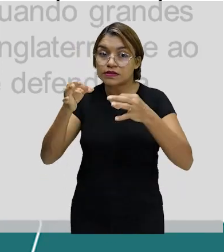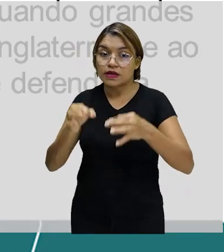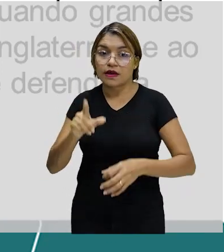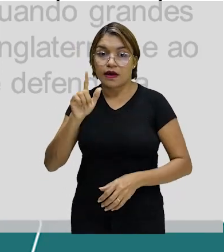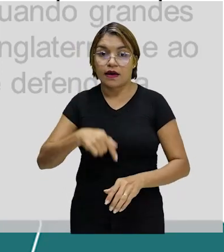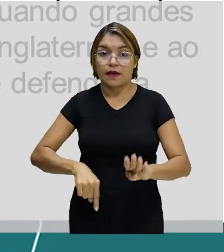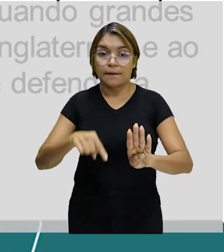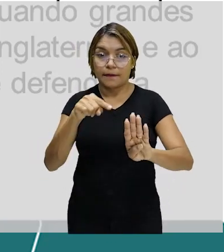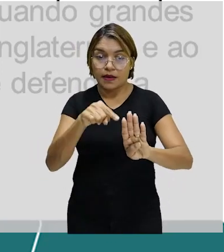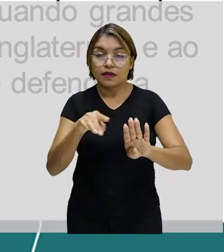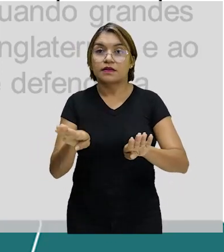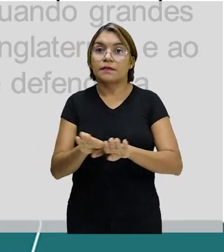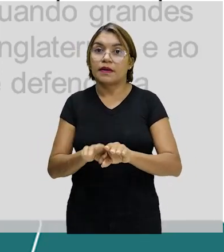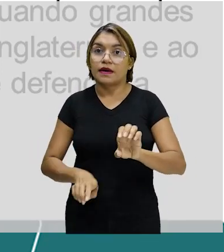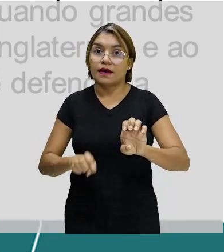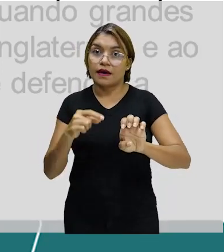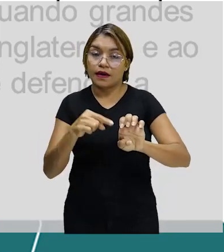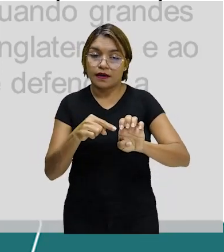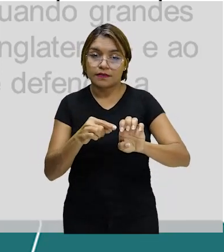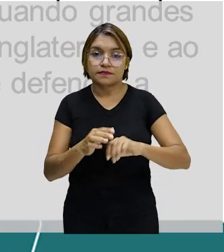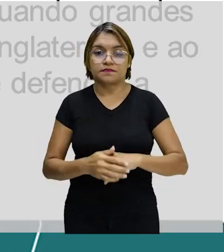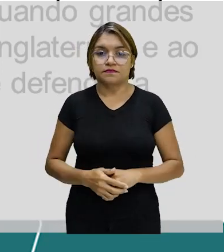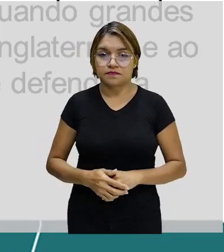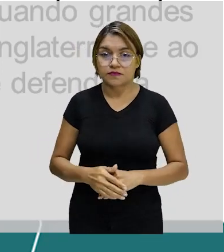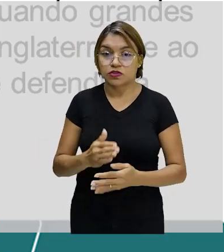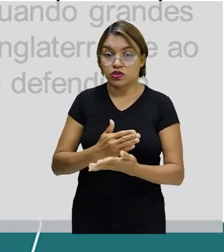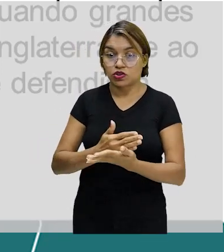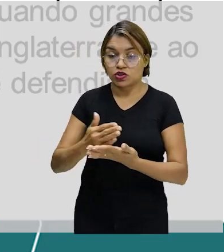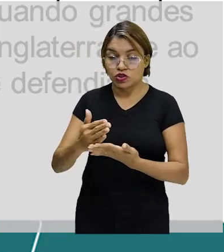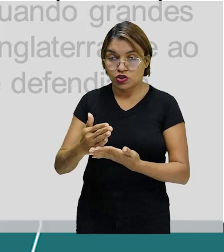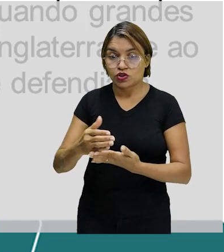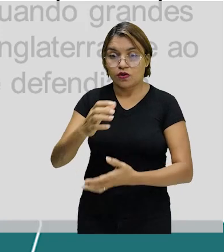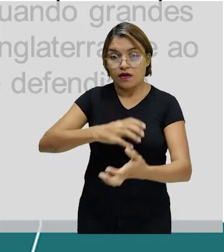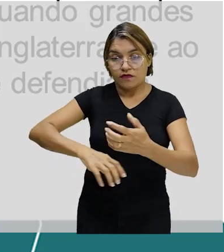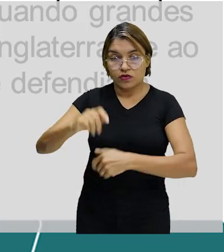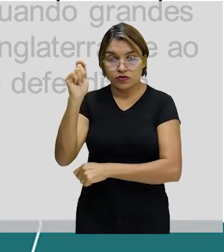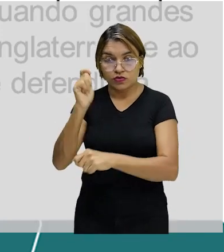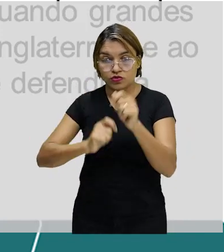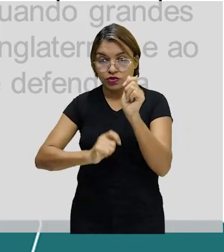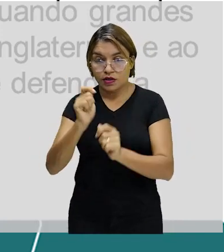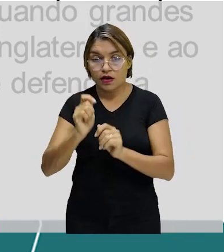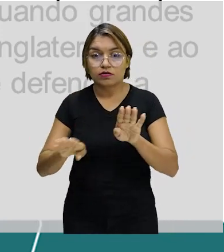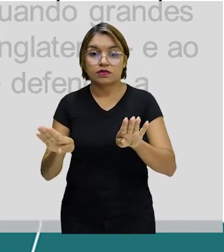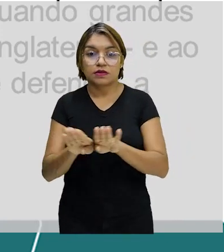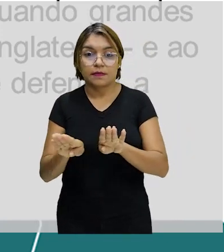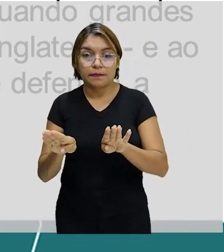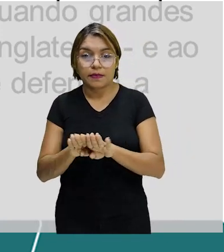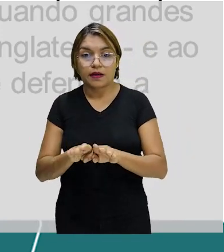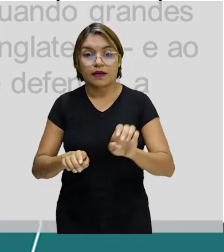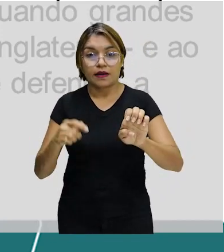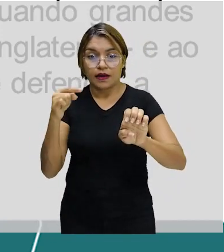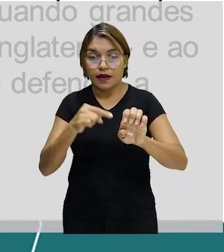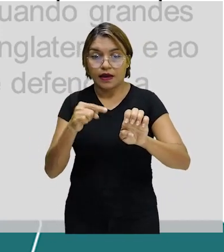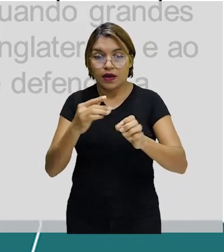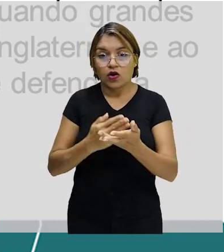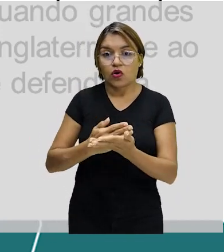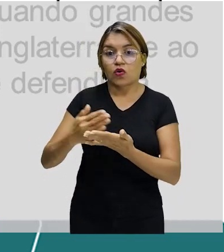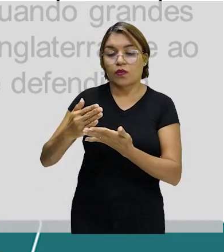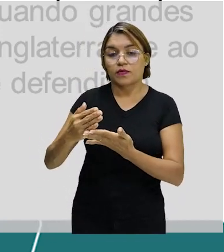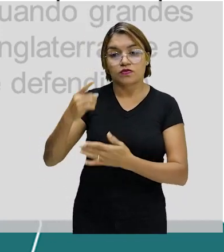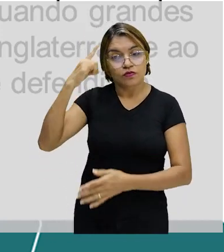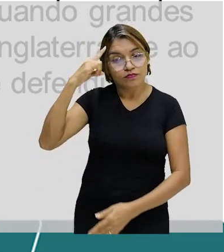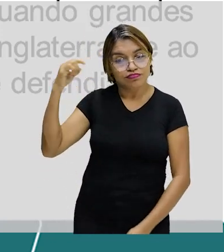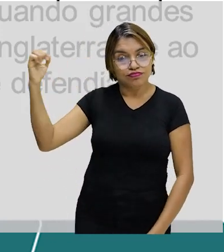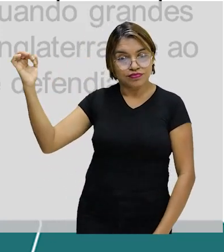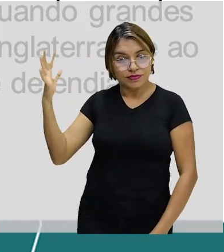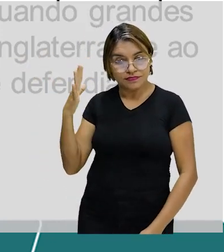E. Letra B. Teve início durante a Revolução Industrial. E a letra E. Teve início em meio ao iluminismo. O